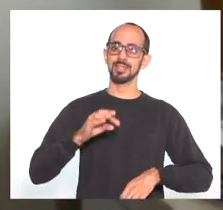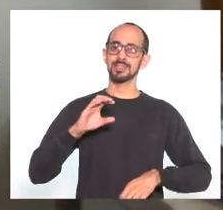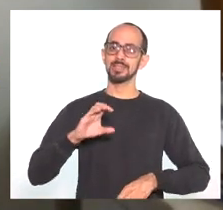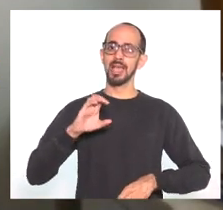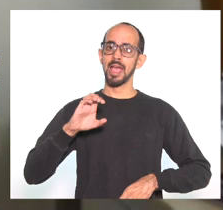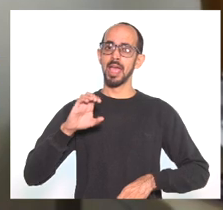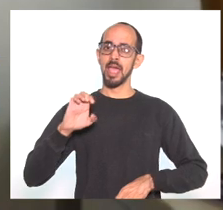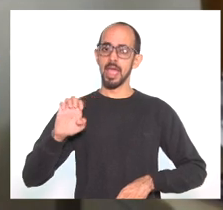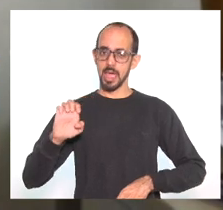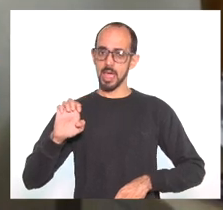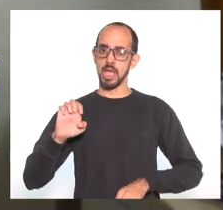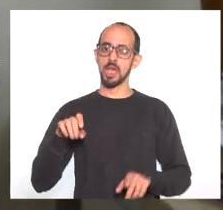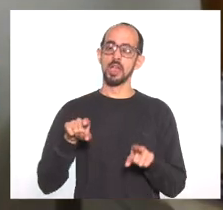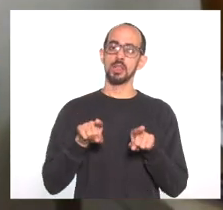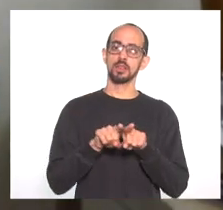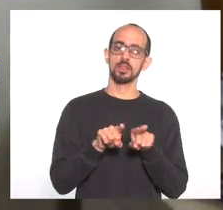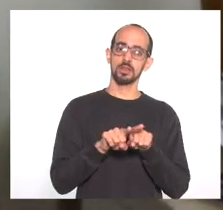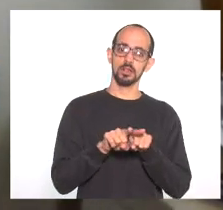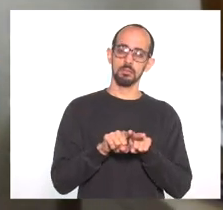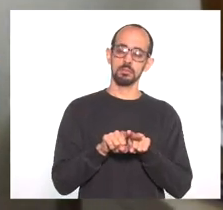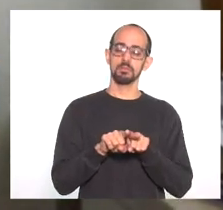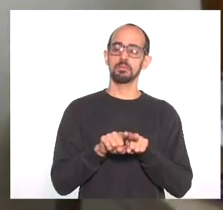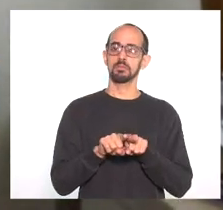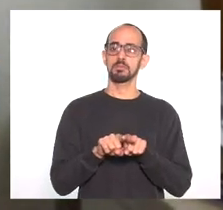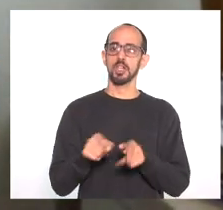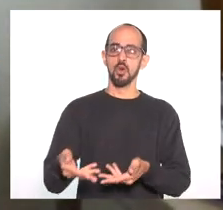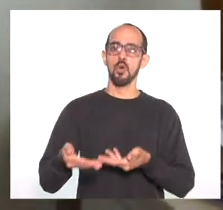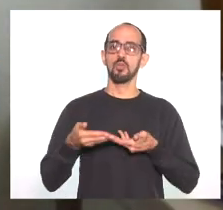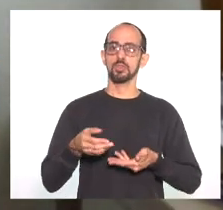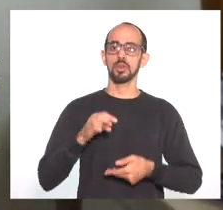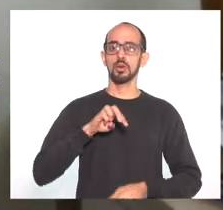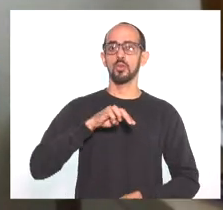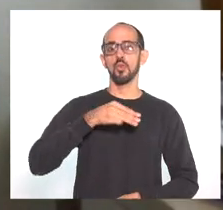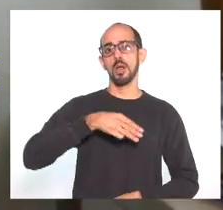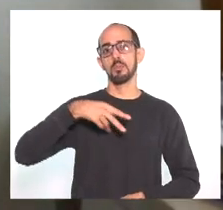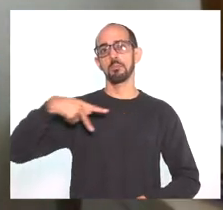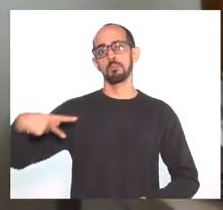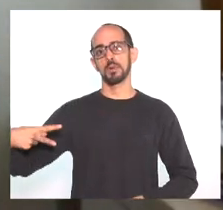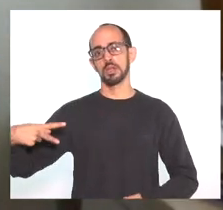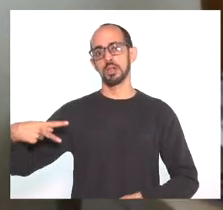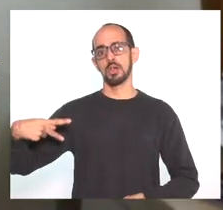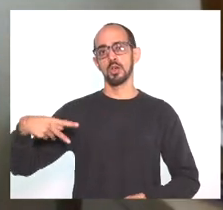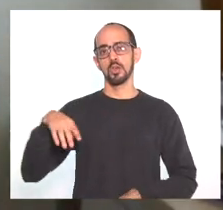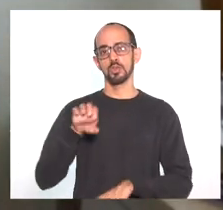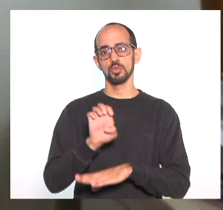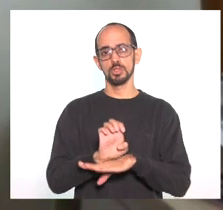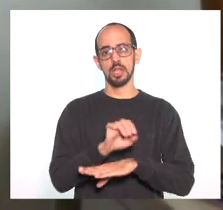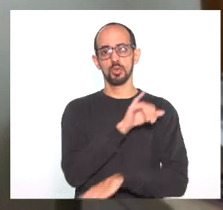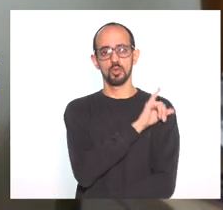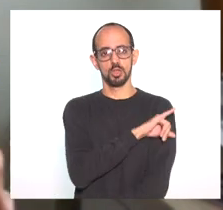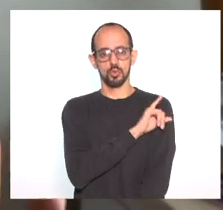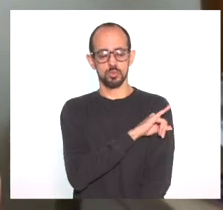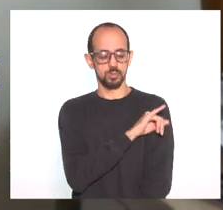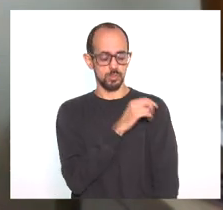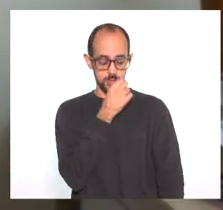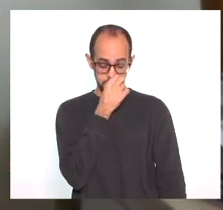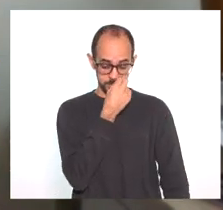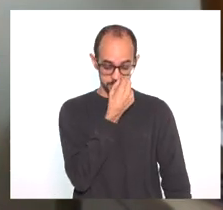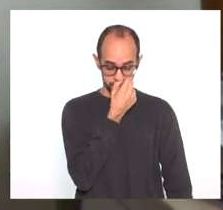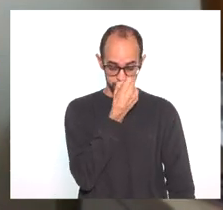e convidaríamos também o Ministério Público Estadual. E esta